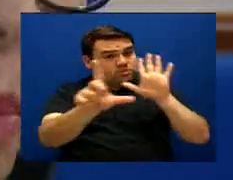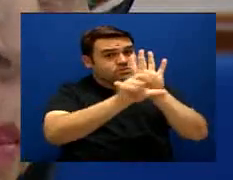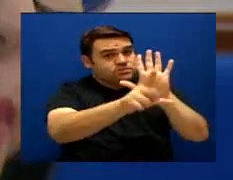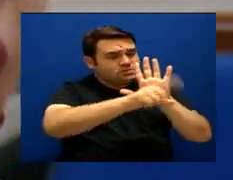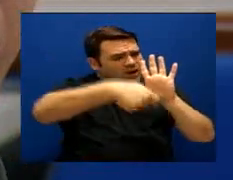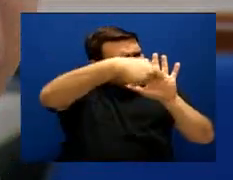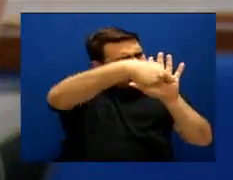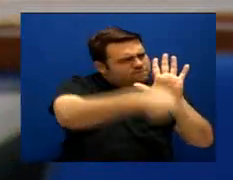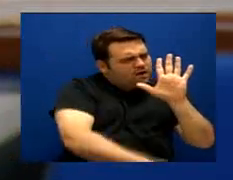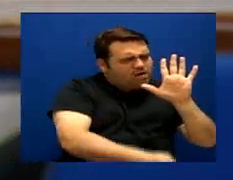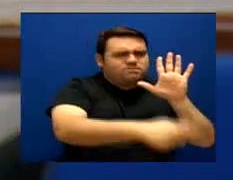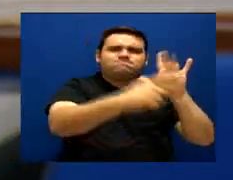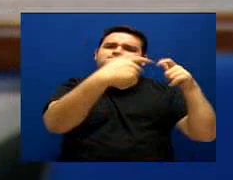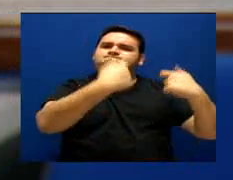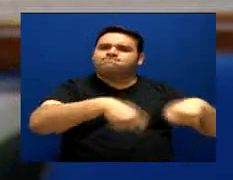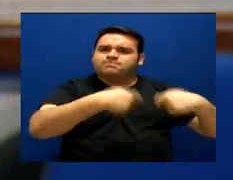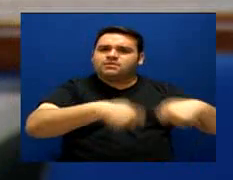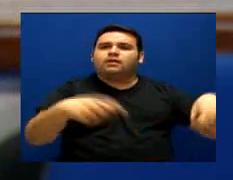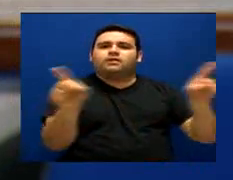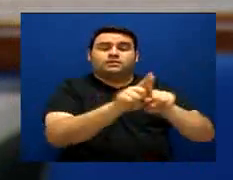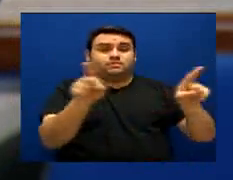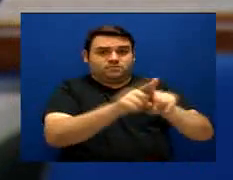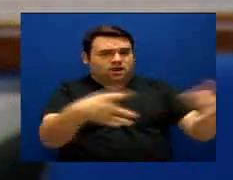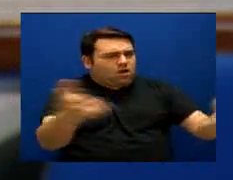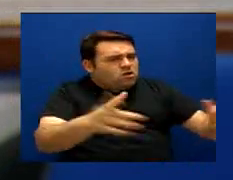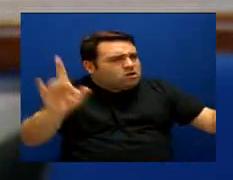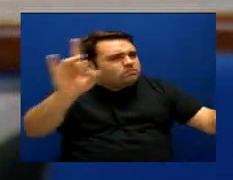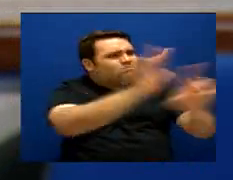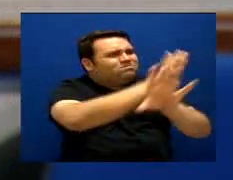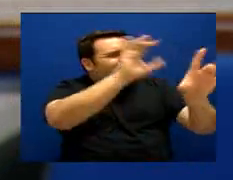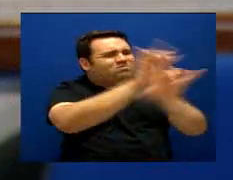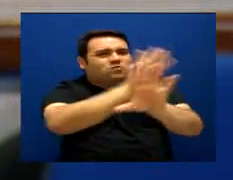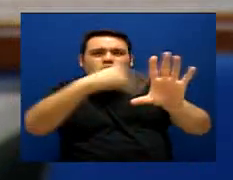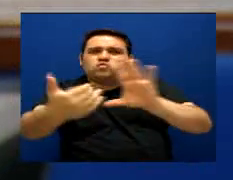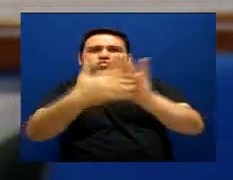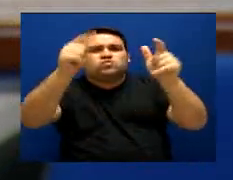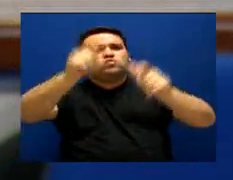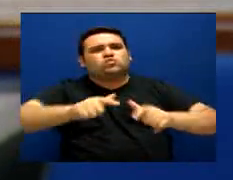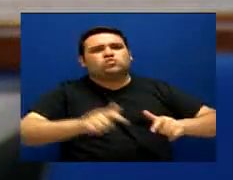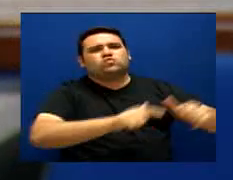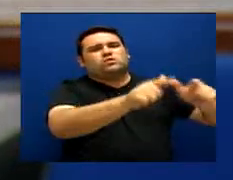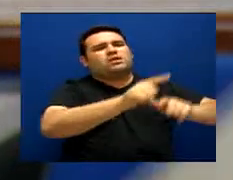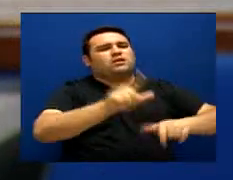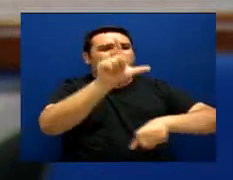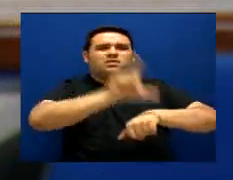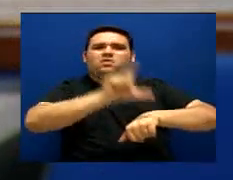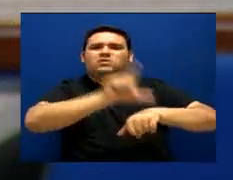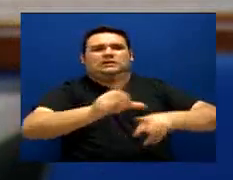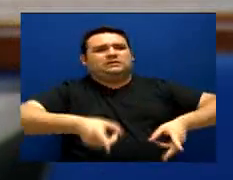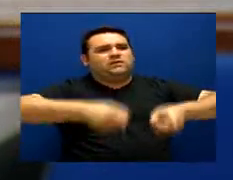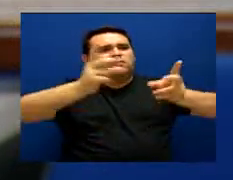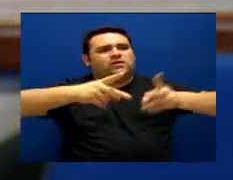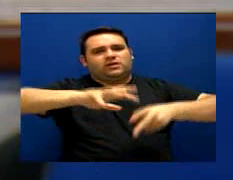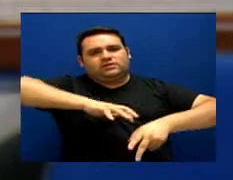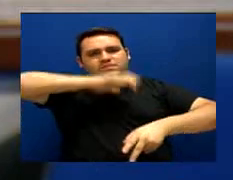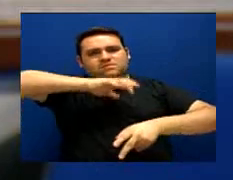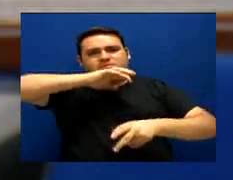endurecer a legislação e acabar com a maioria desses shops pets que